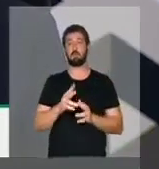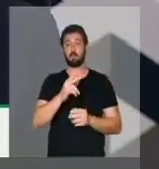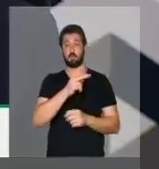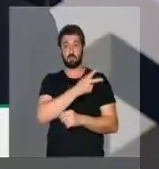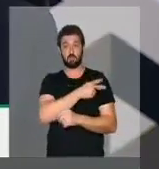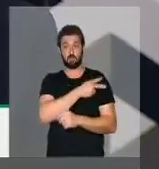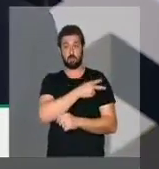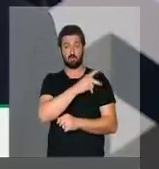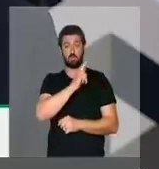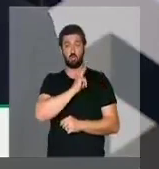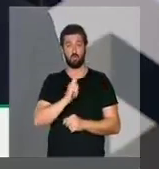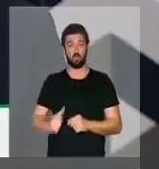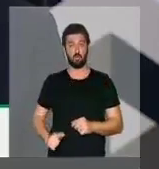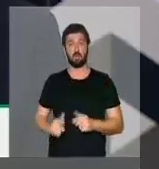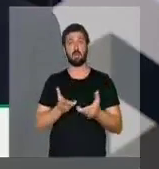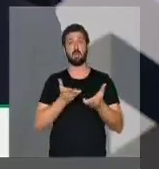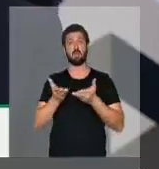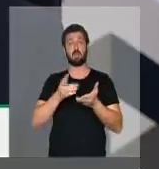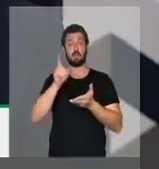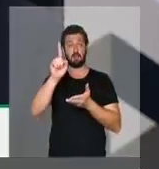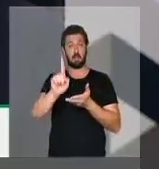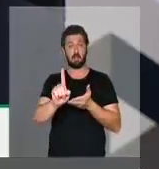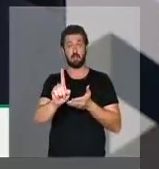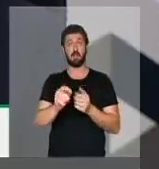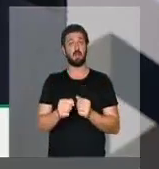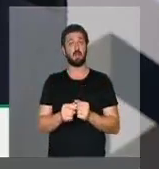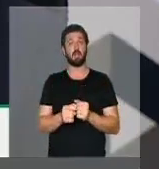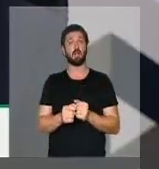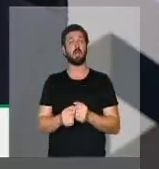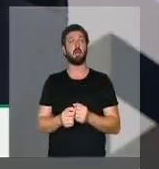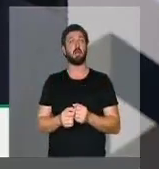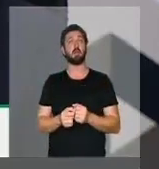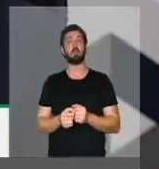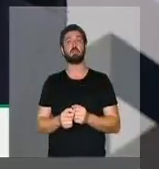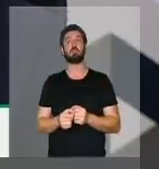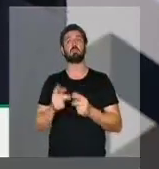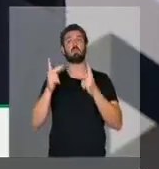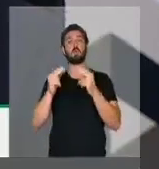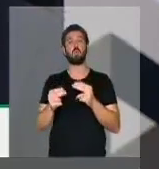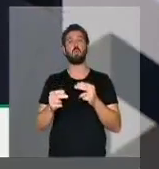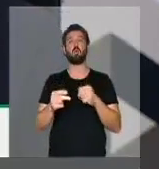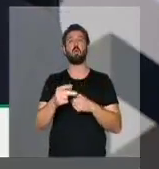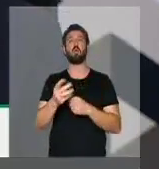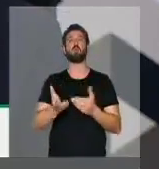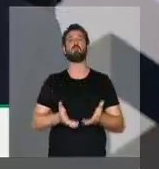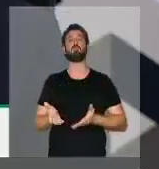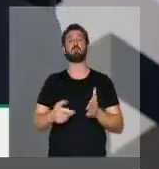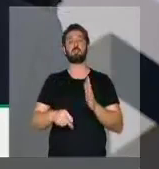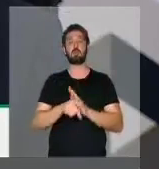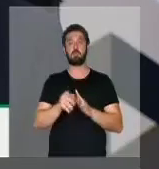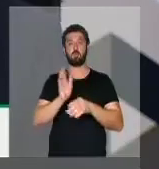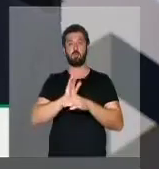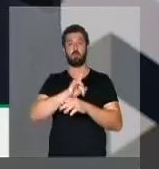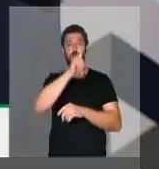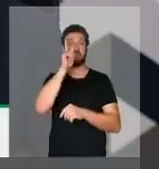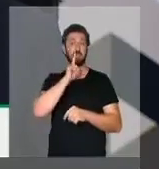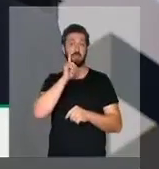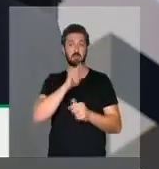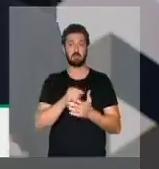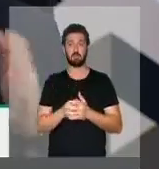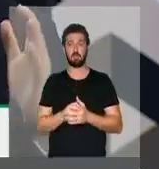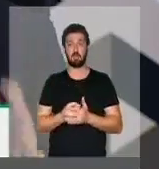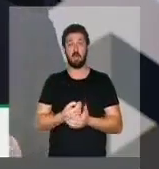Chefe de governo deve ser tratado como se retratam os funcionários nos filmes americanos,